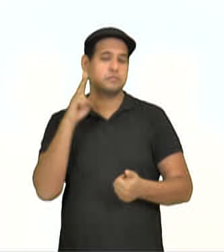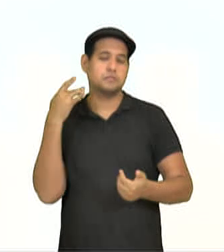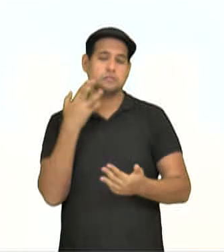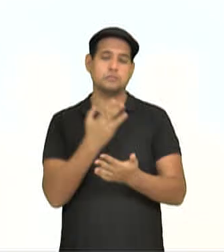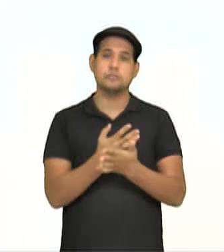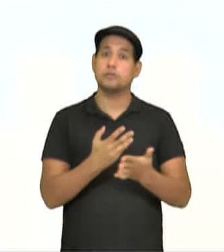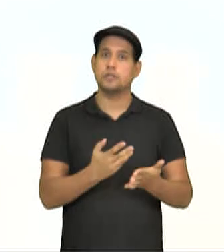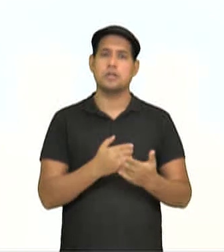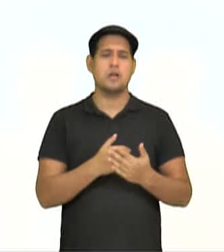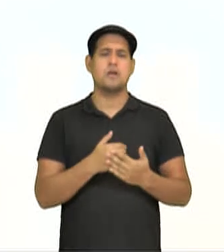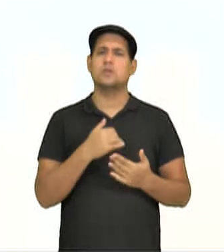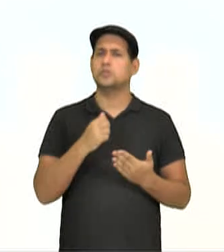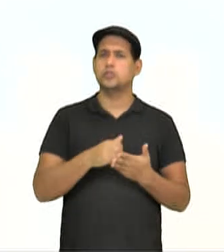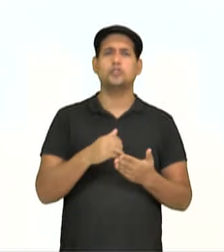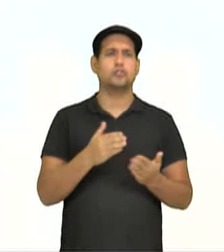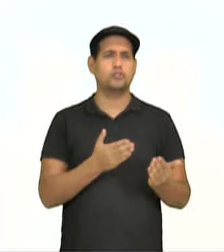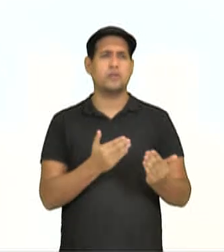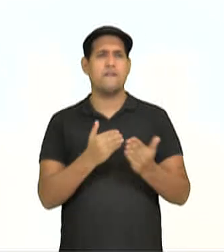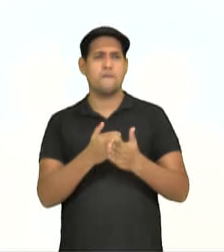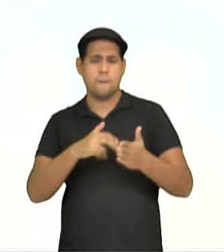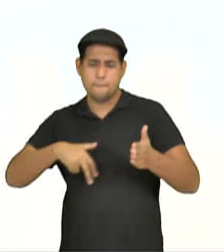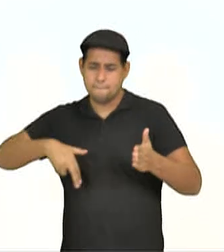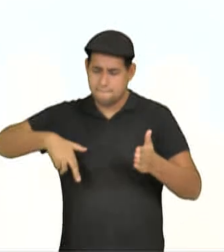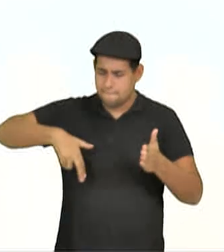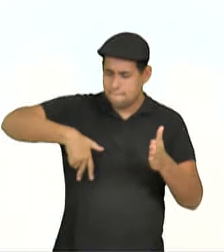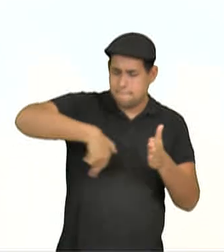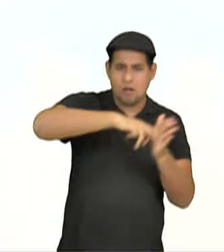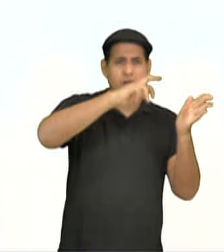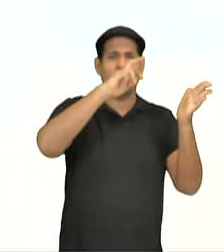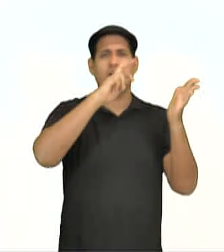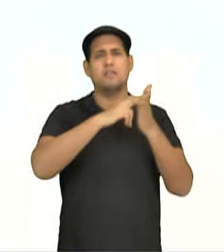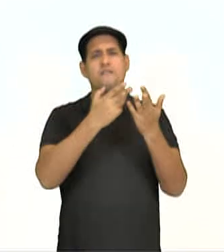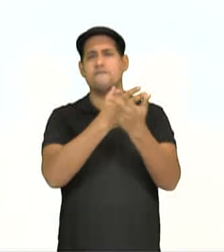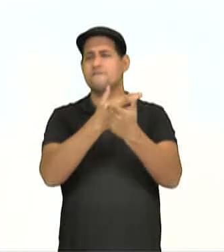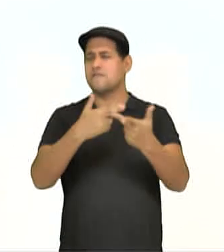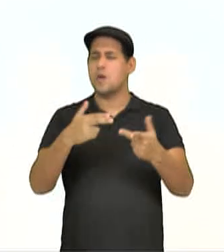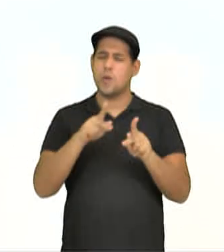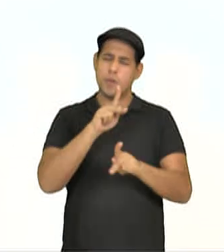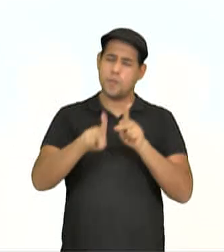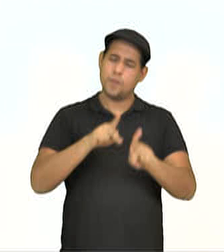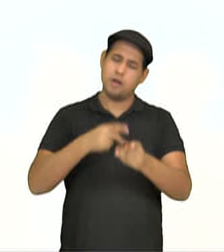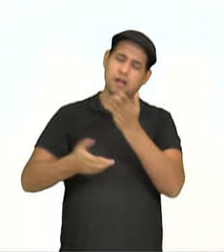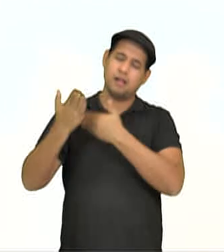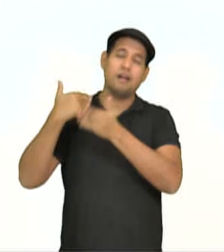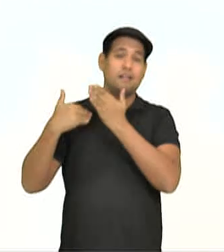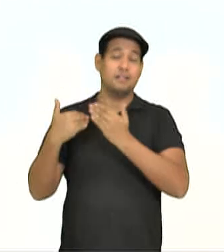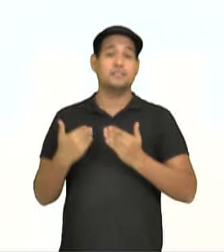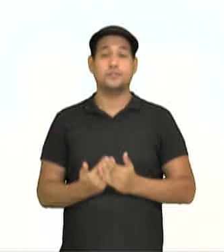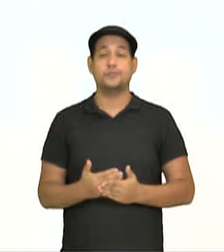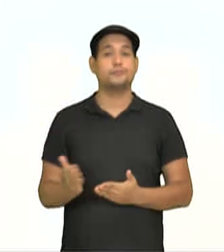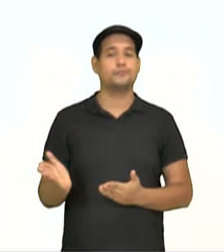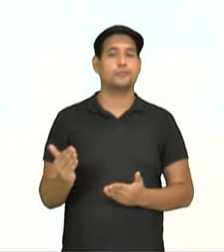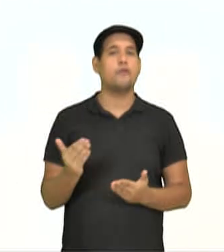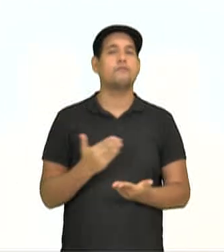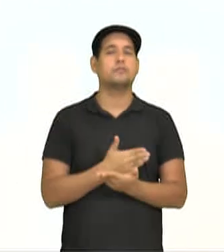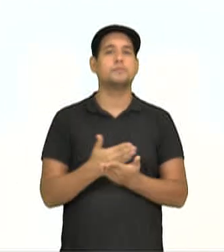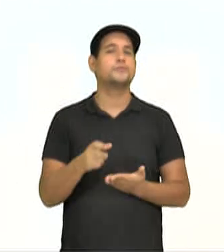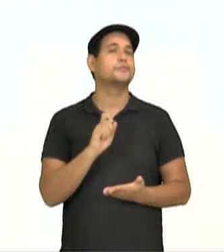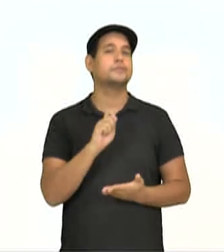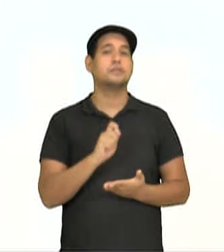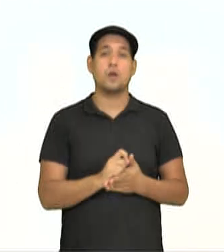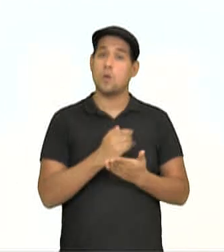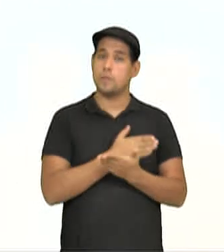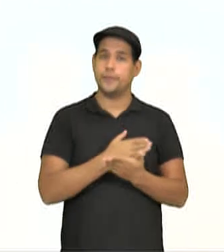futebol, jogos de chutar uma bola foram registrados em diferentes povos da antiguidade. O futebol moderno teve seu início na